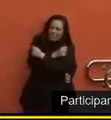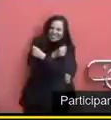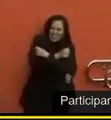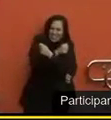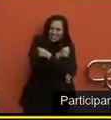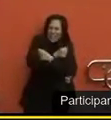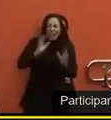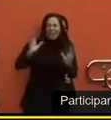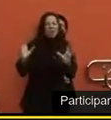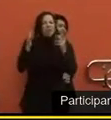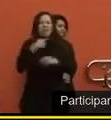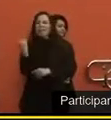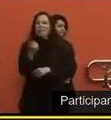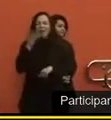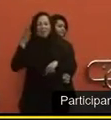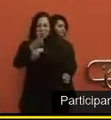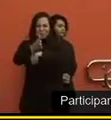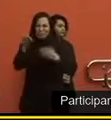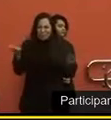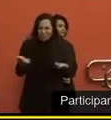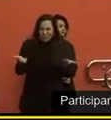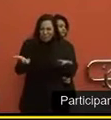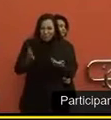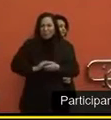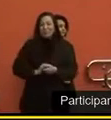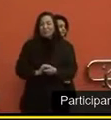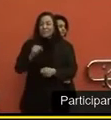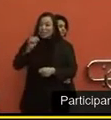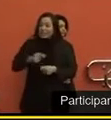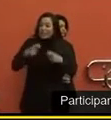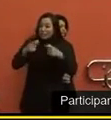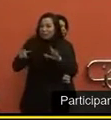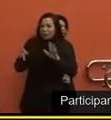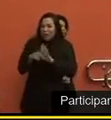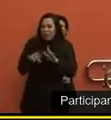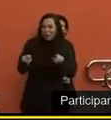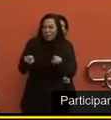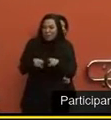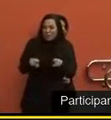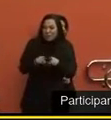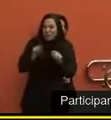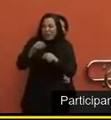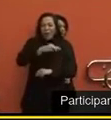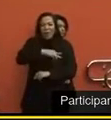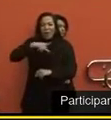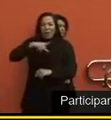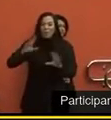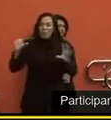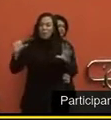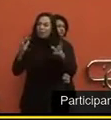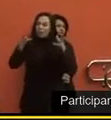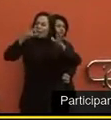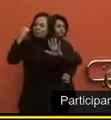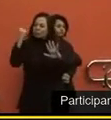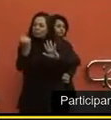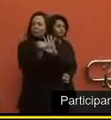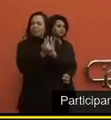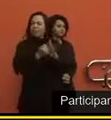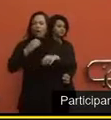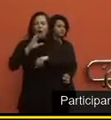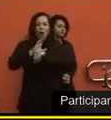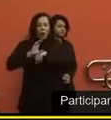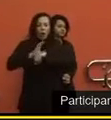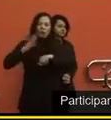abraçamos e comemoramos a nossa aprovação. É neste local também que o Ministério Público realiza eventos emblemáticos,